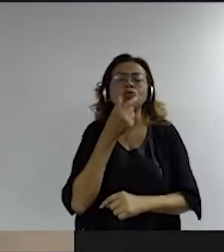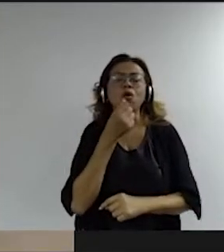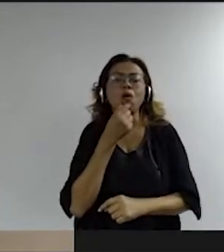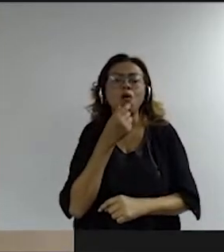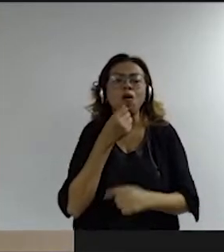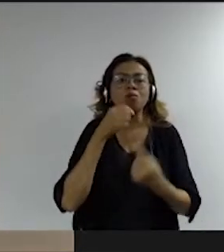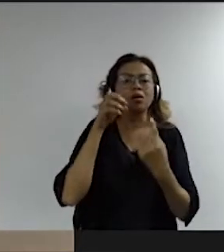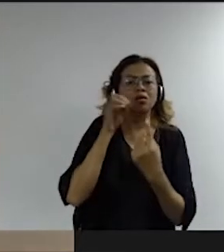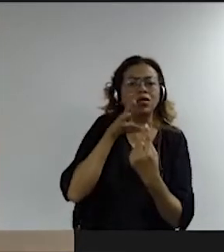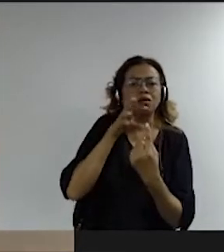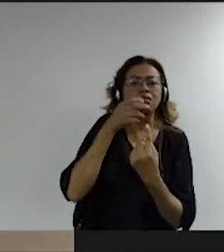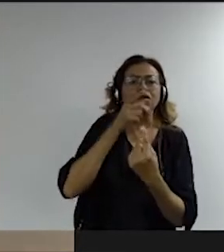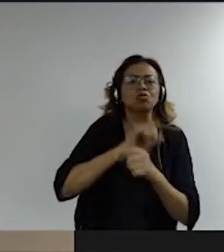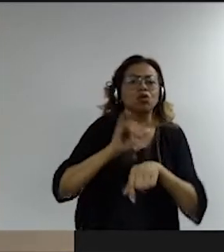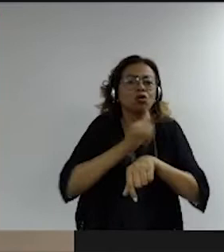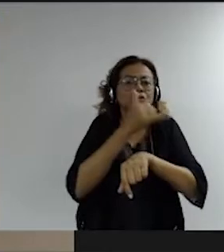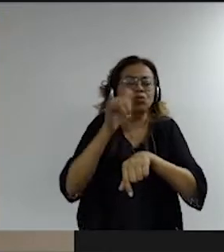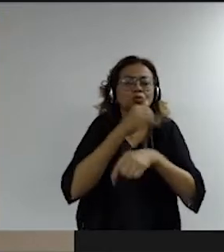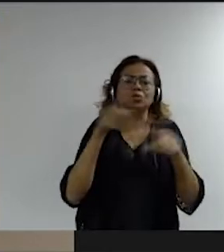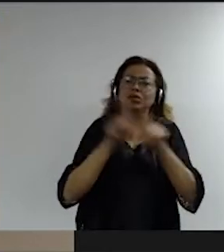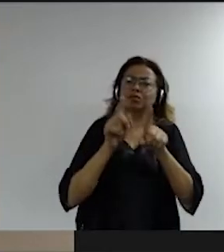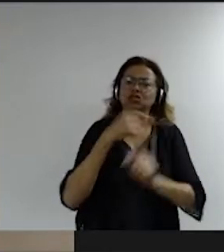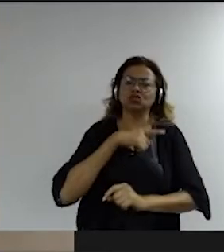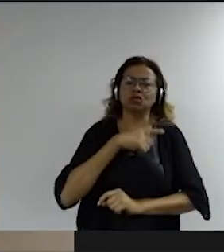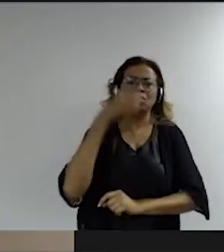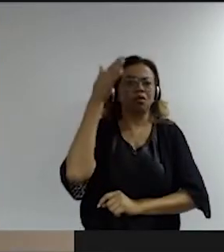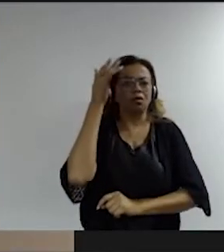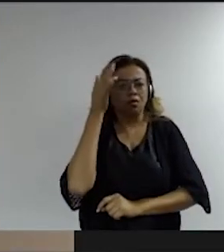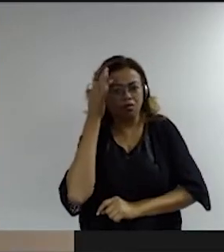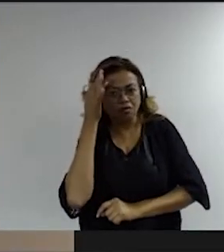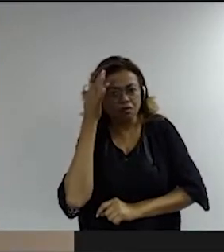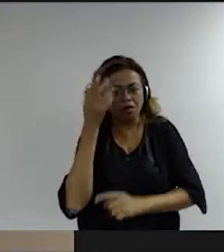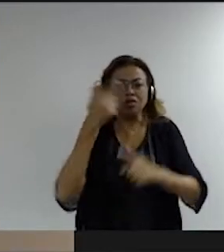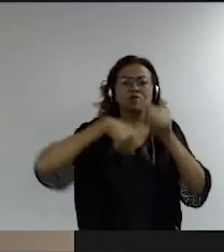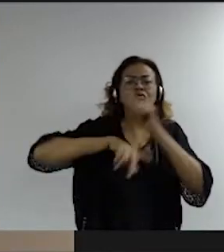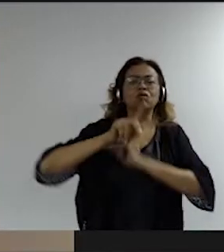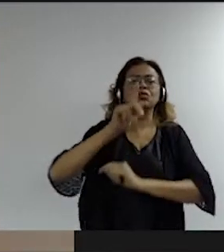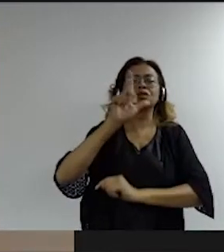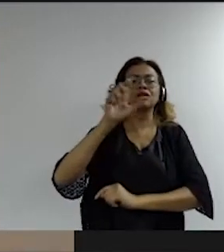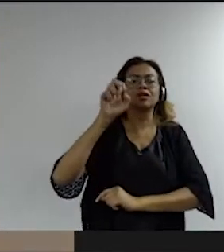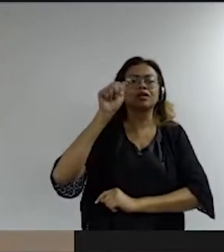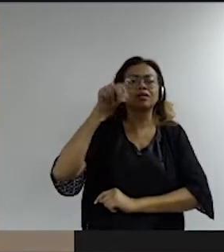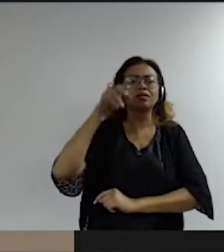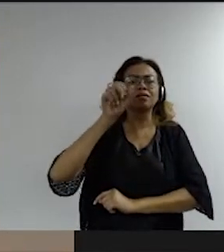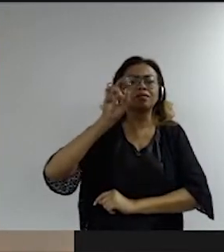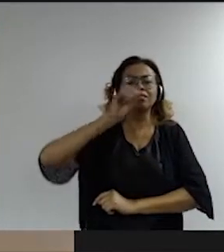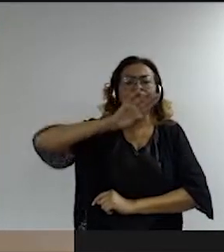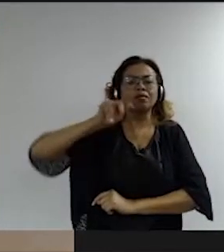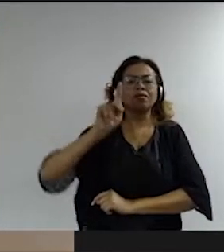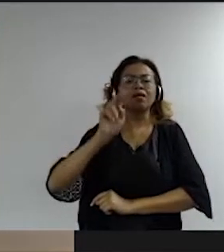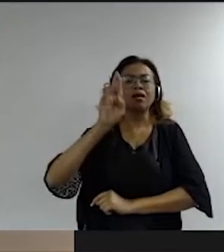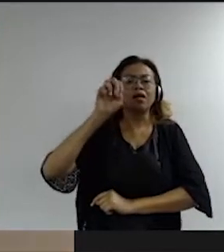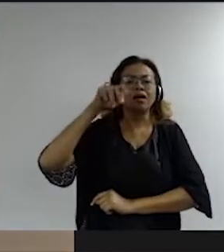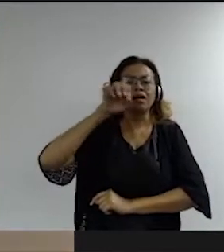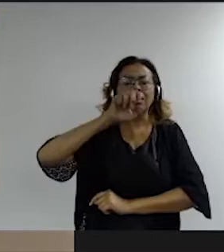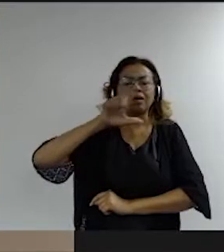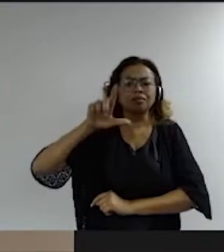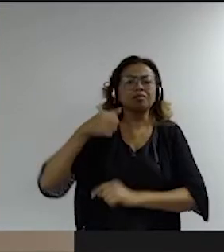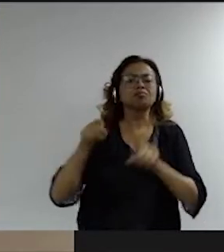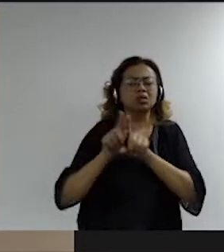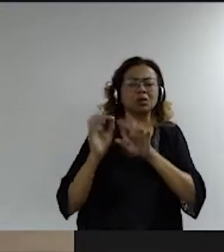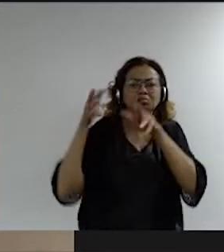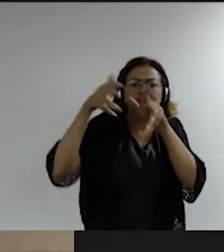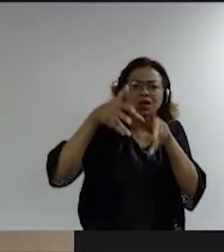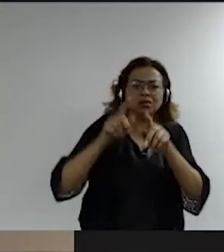historiadores. Tivemos filósofos, Leandro Carnal ontem participou. Mas, acima de tudo, foi um evento